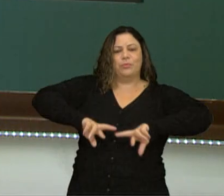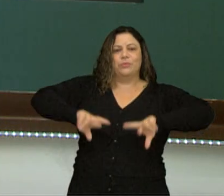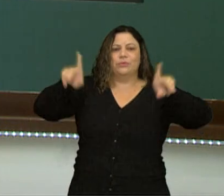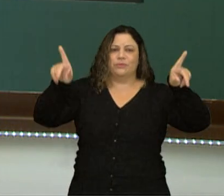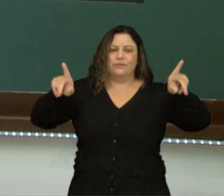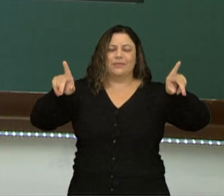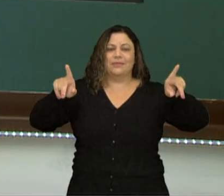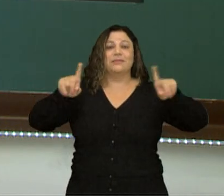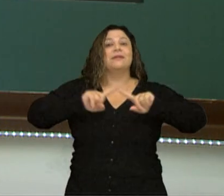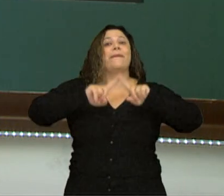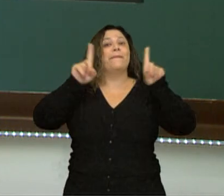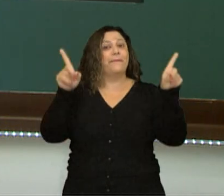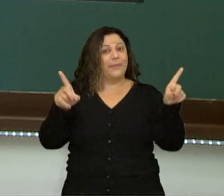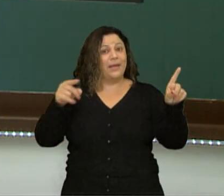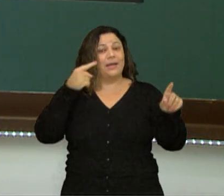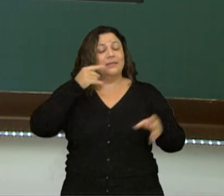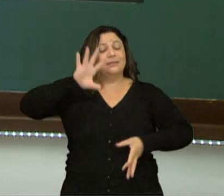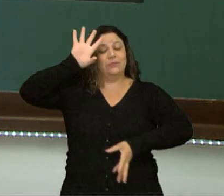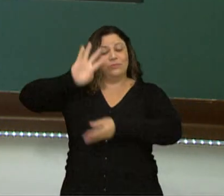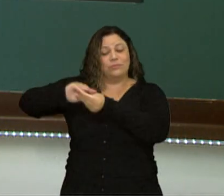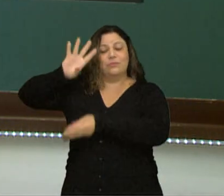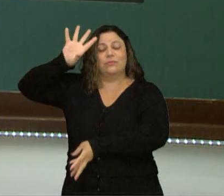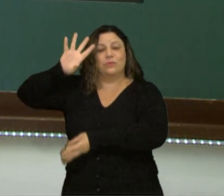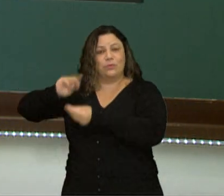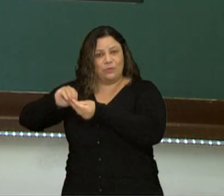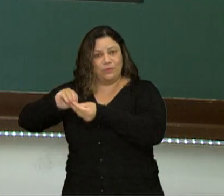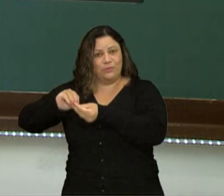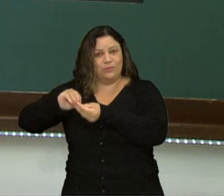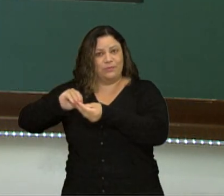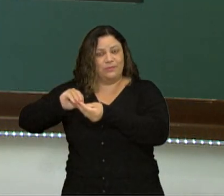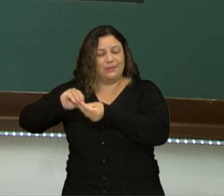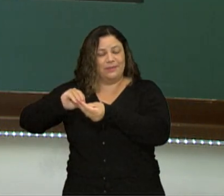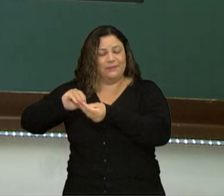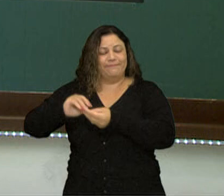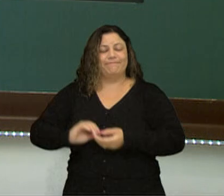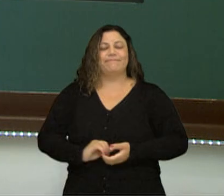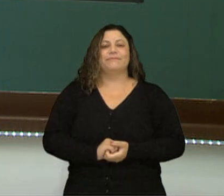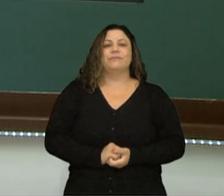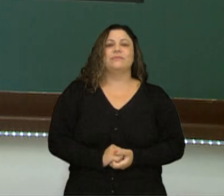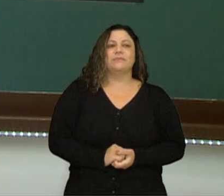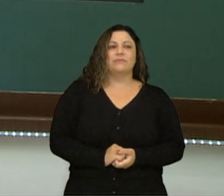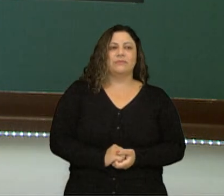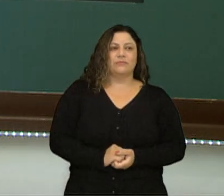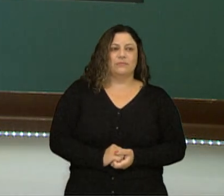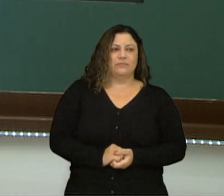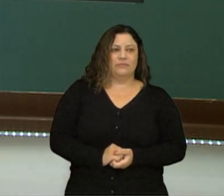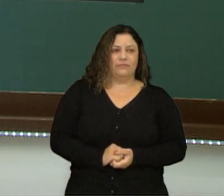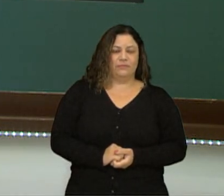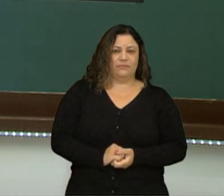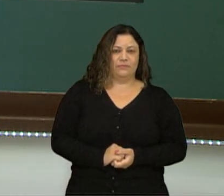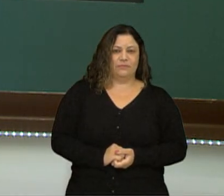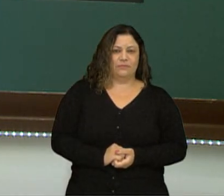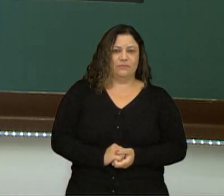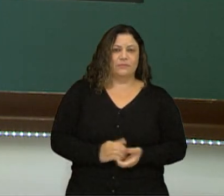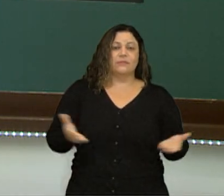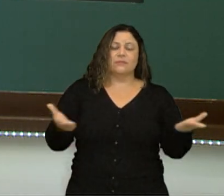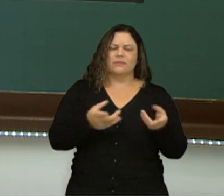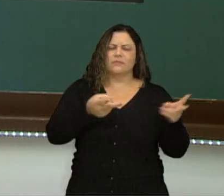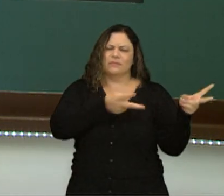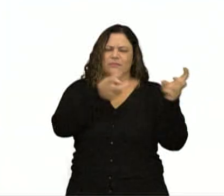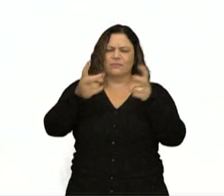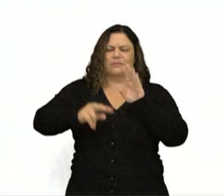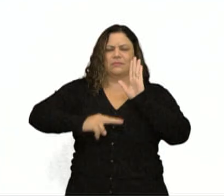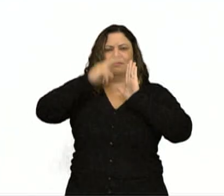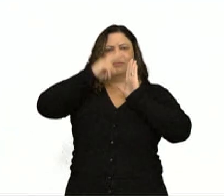mas são complementares, um completa o sentido do outro. Vamos observar a leitura aqui agora